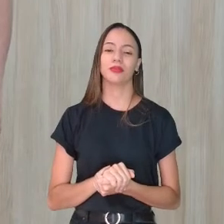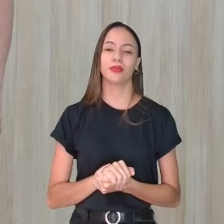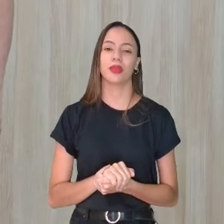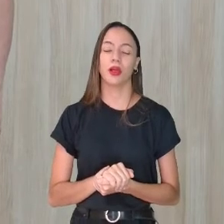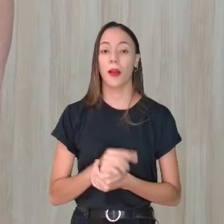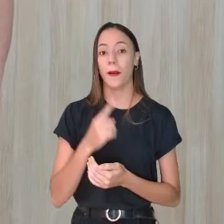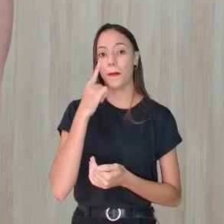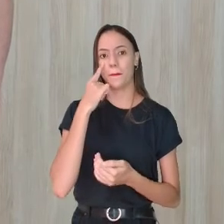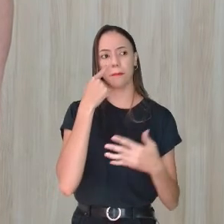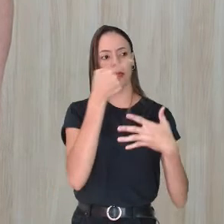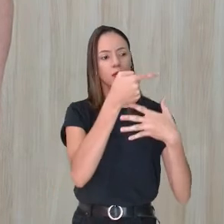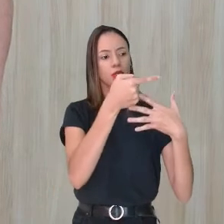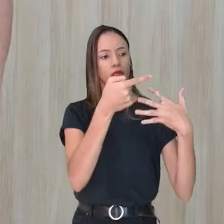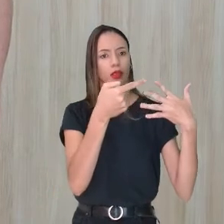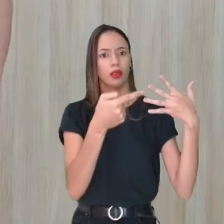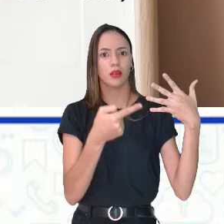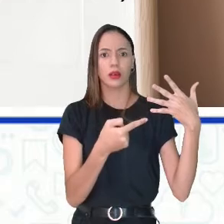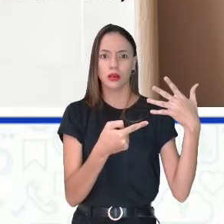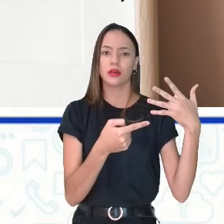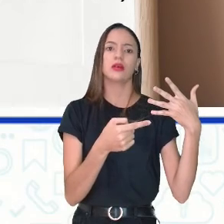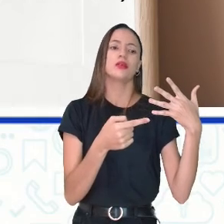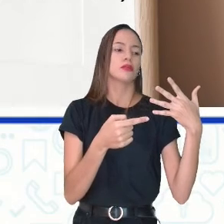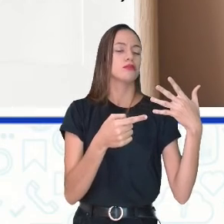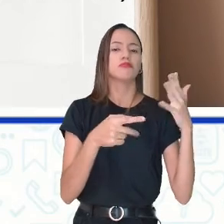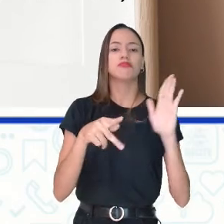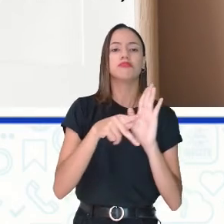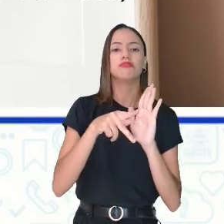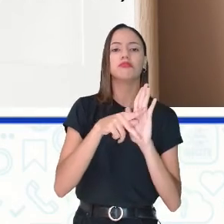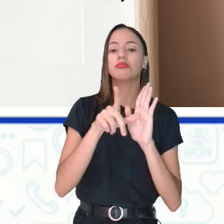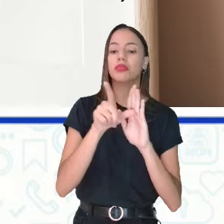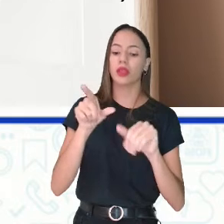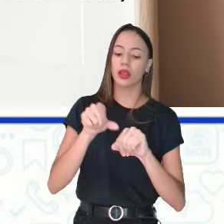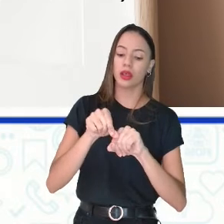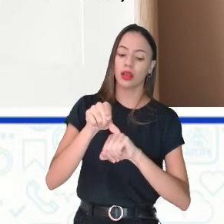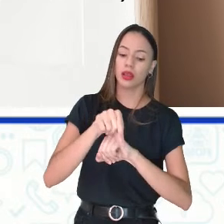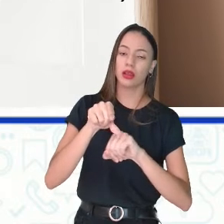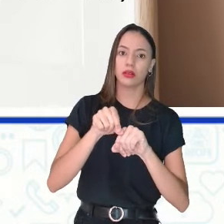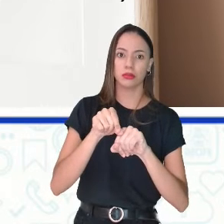Então, elementos constituintes do esquema